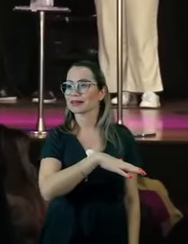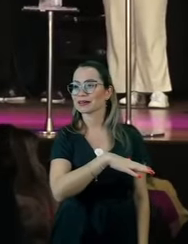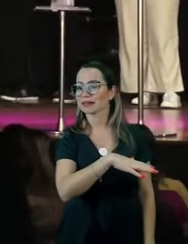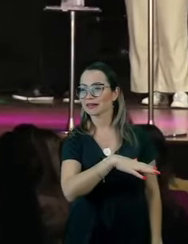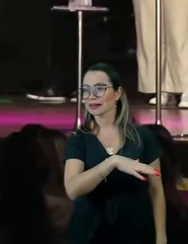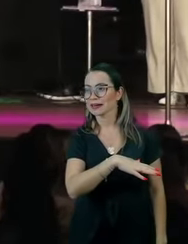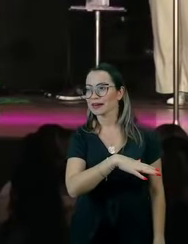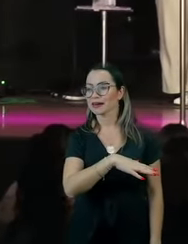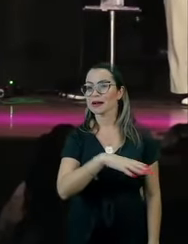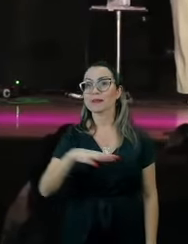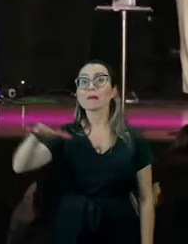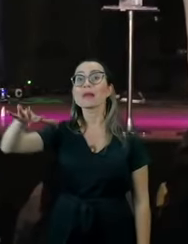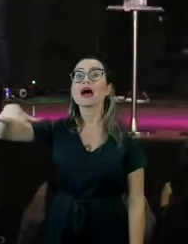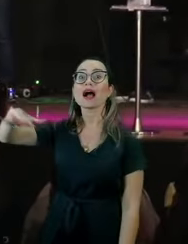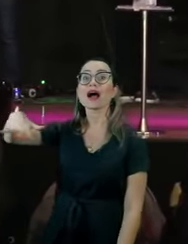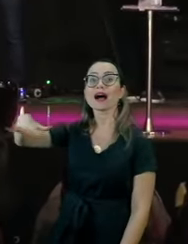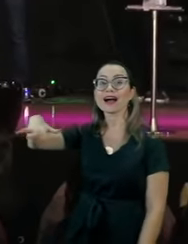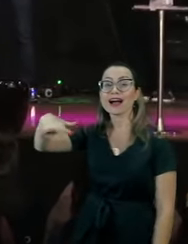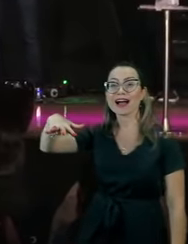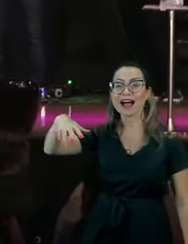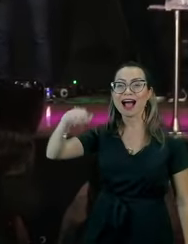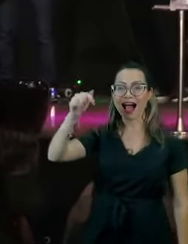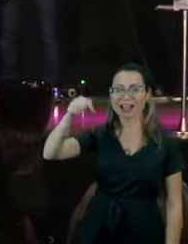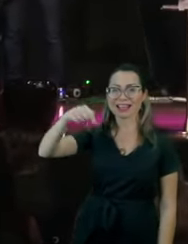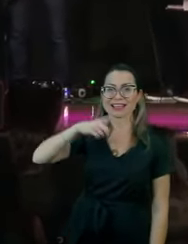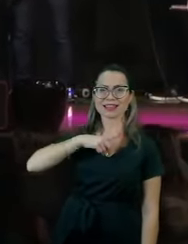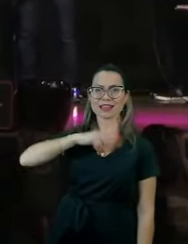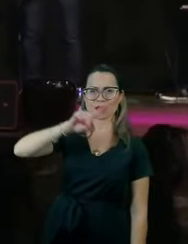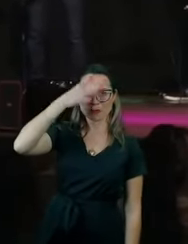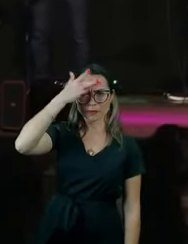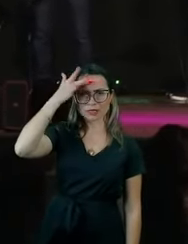outra cidade. Aqui, tem alguém?